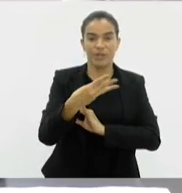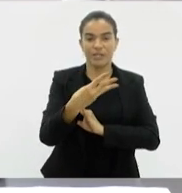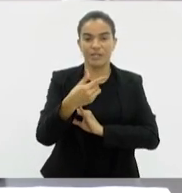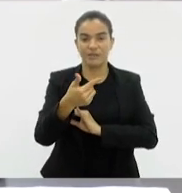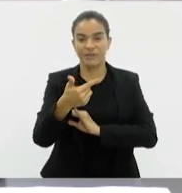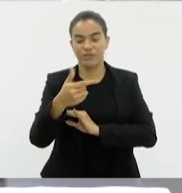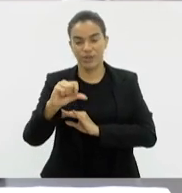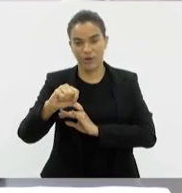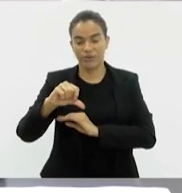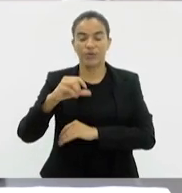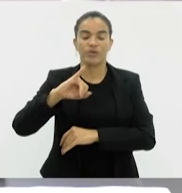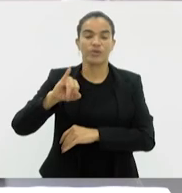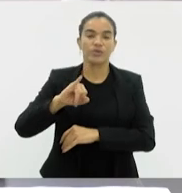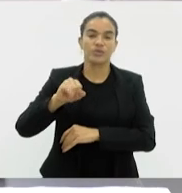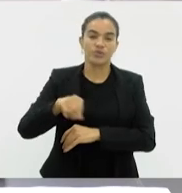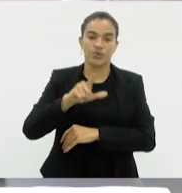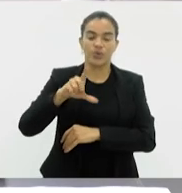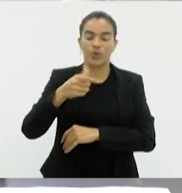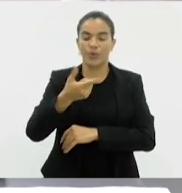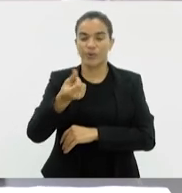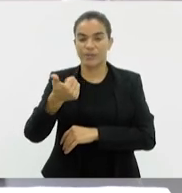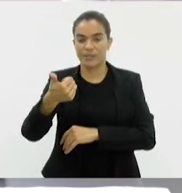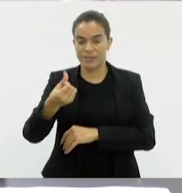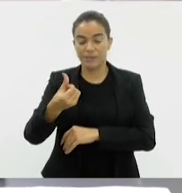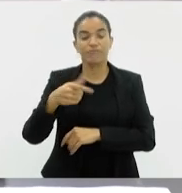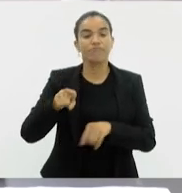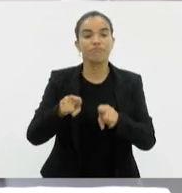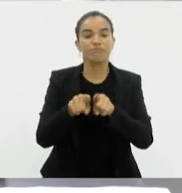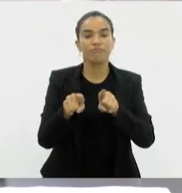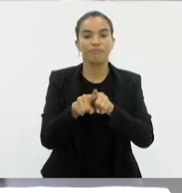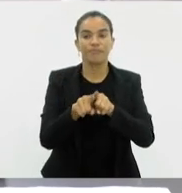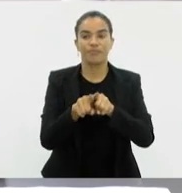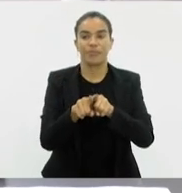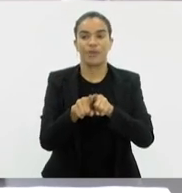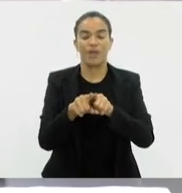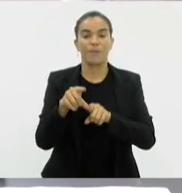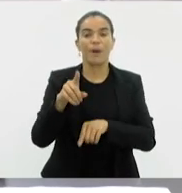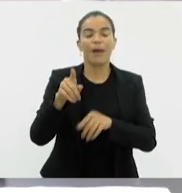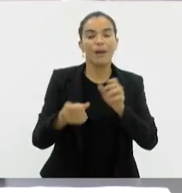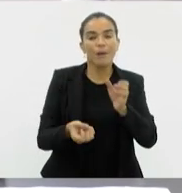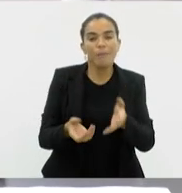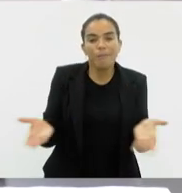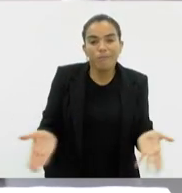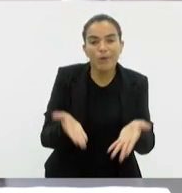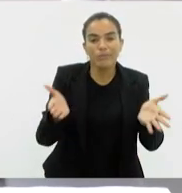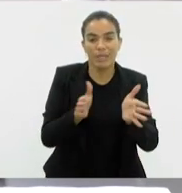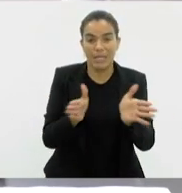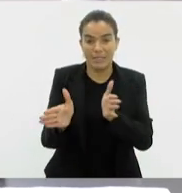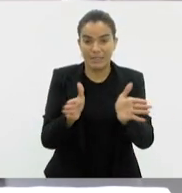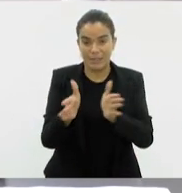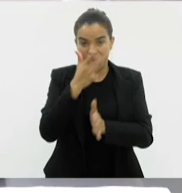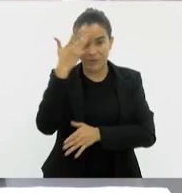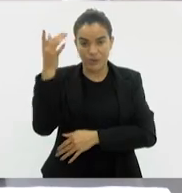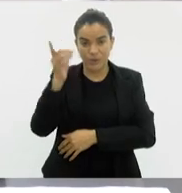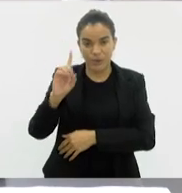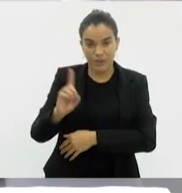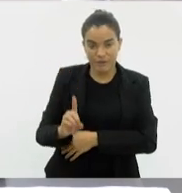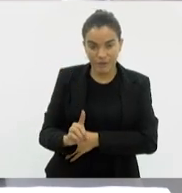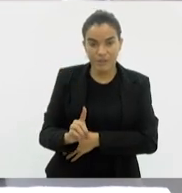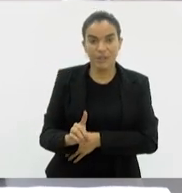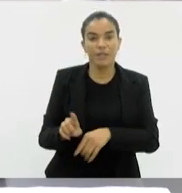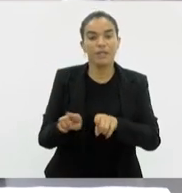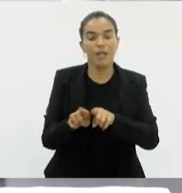7.329, de 8 de julho de 2016, que institui no âmbito do Estado do Rio de Janeiro a Lei de Diretrizes para a Promoção da Acessibilidade das Pessoas com Deficiência